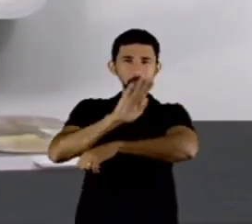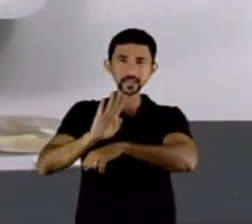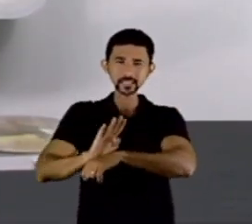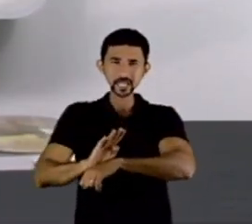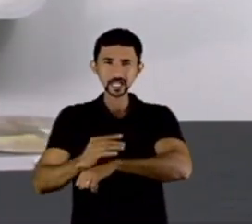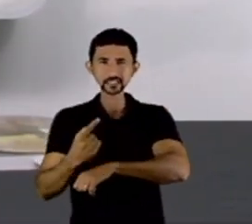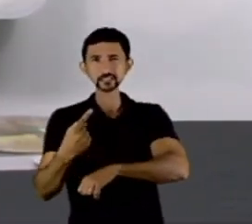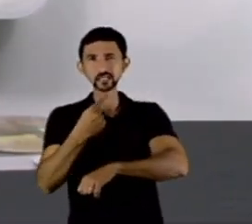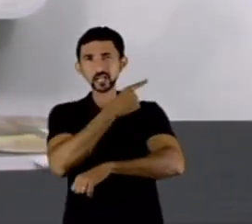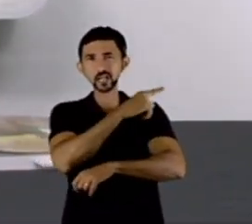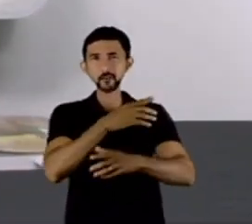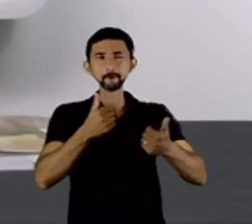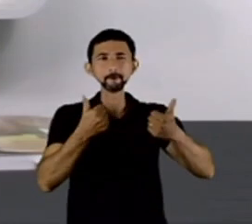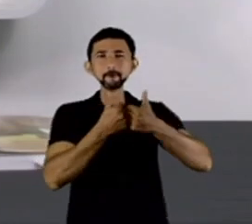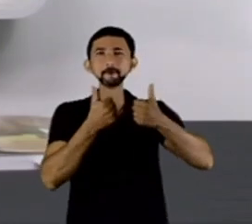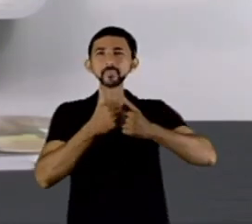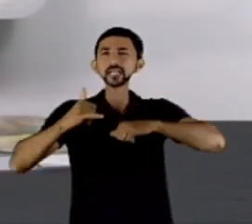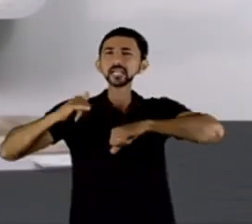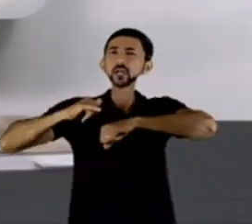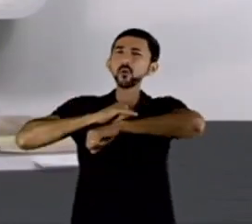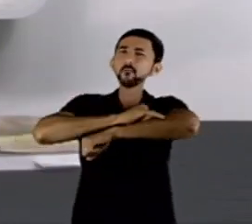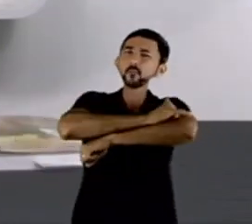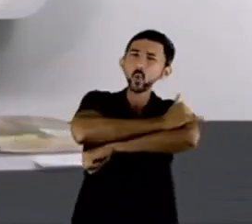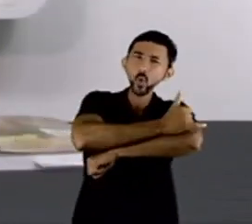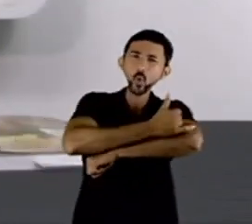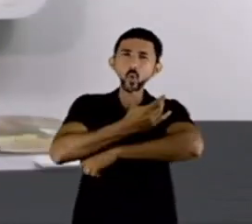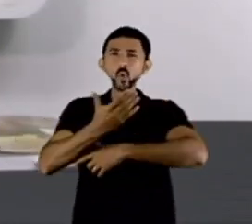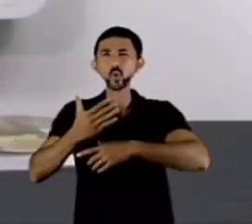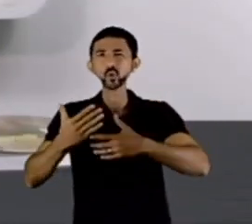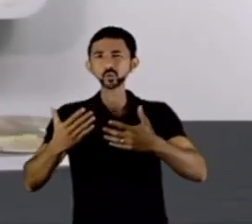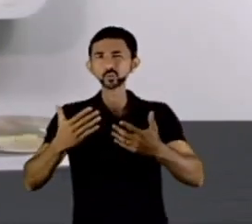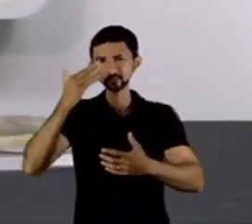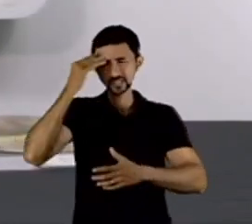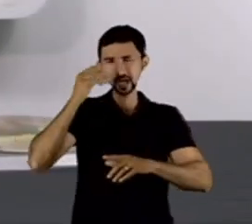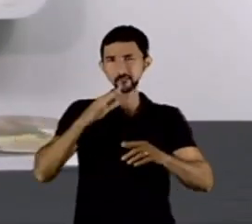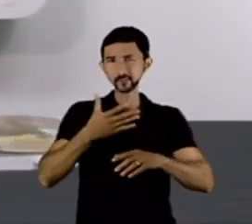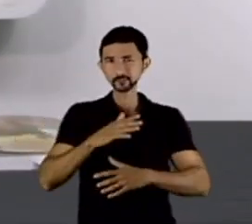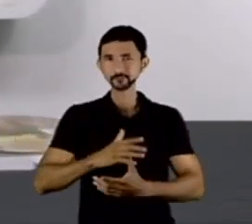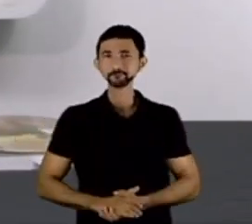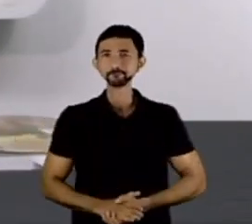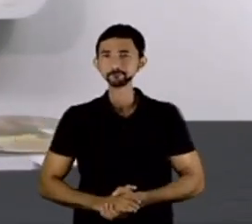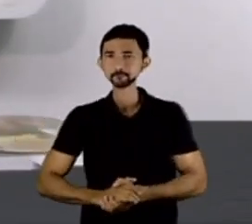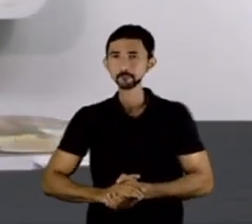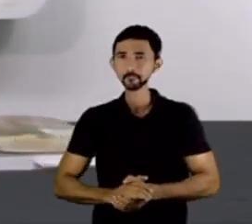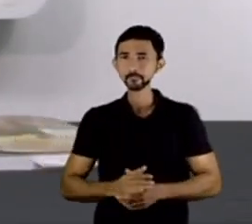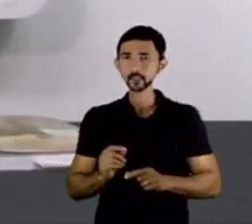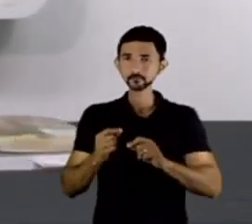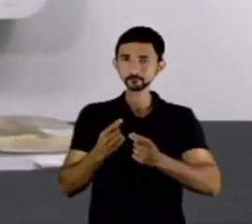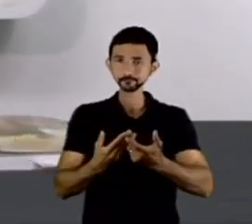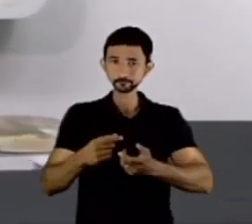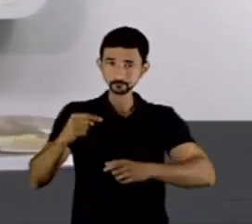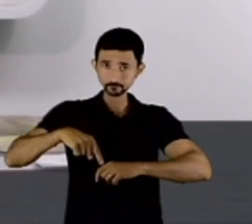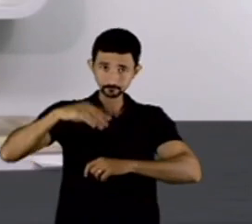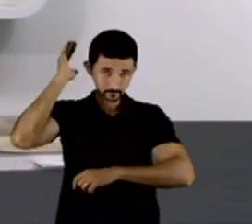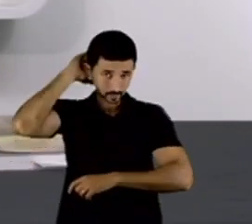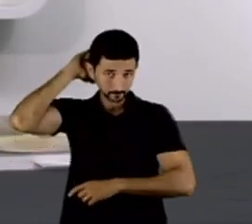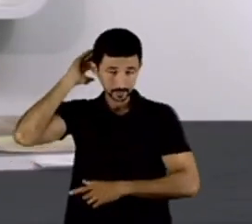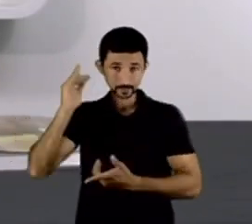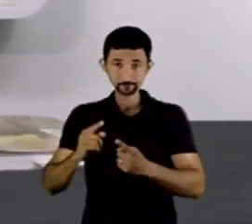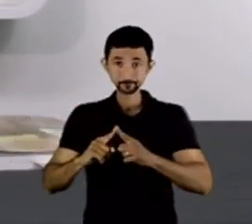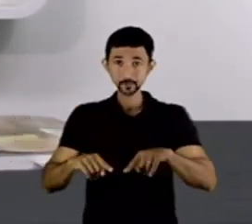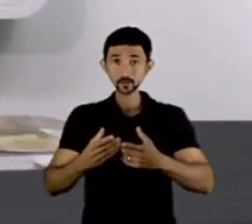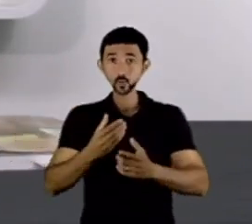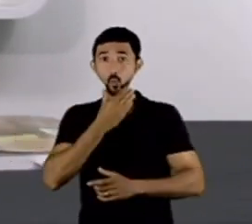bandas ali do aeroporto, que vai ali para o telégrafo, chega em Coraci. E o